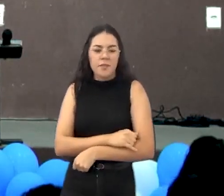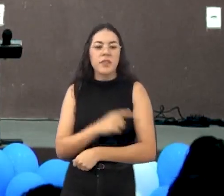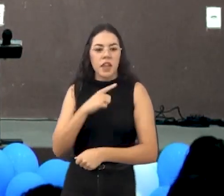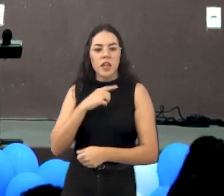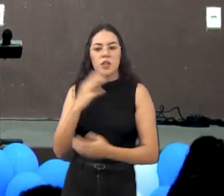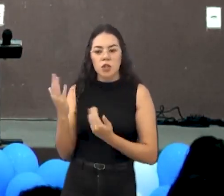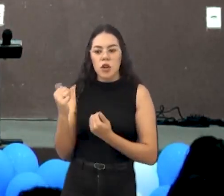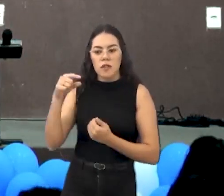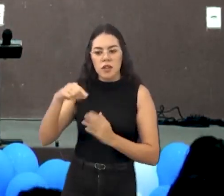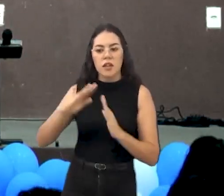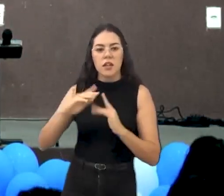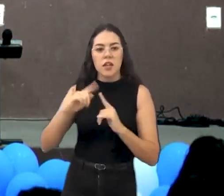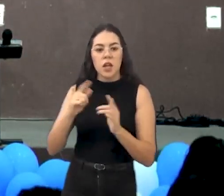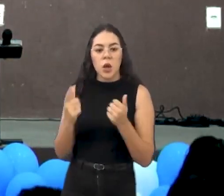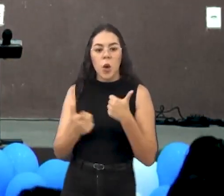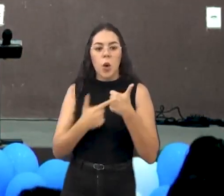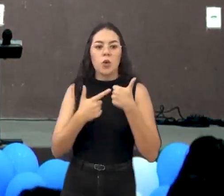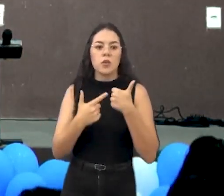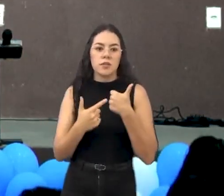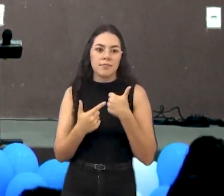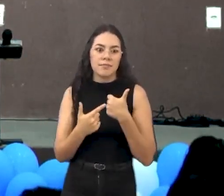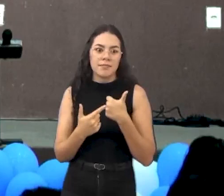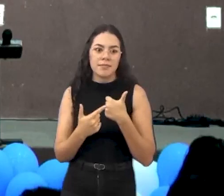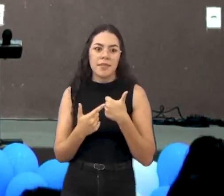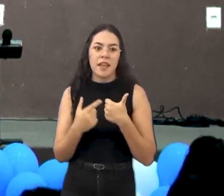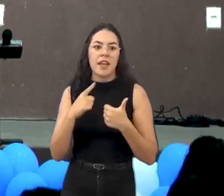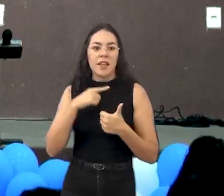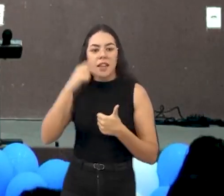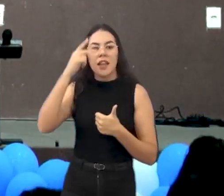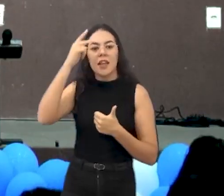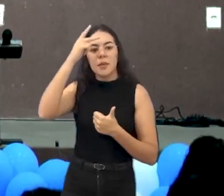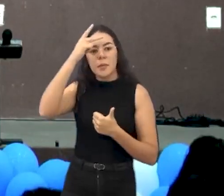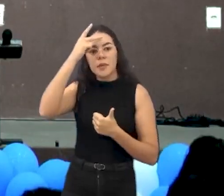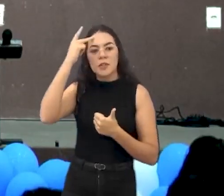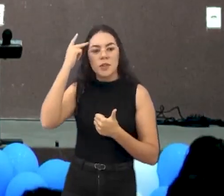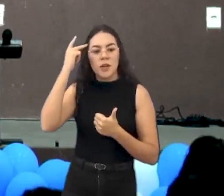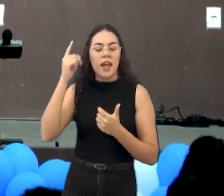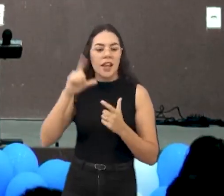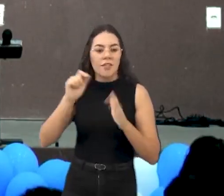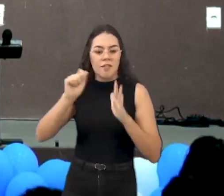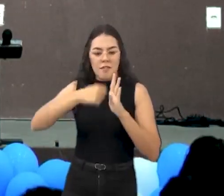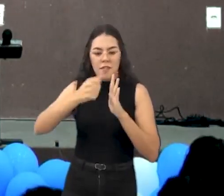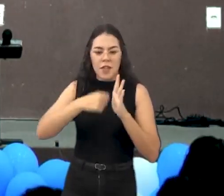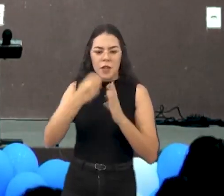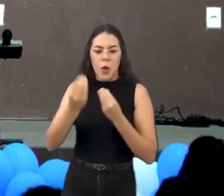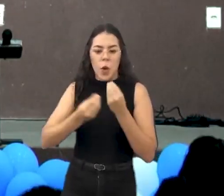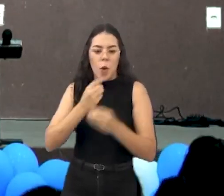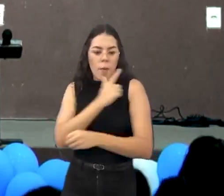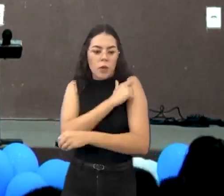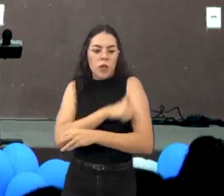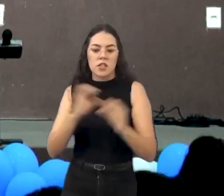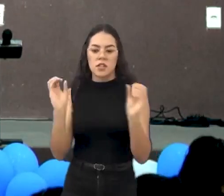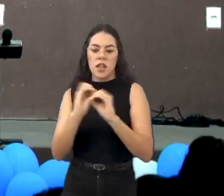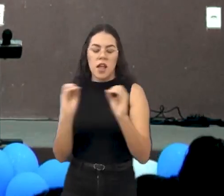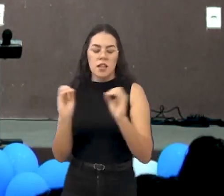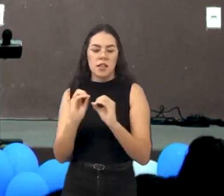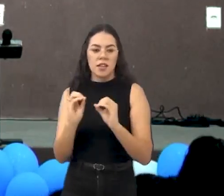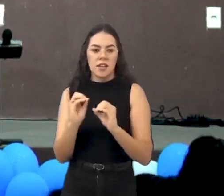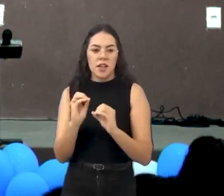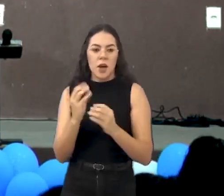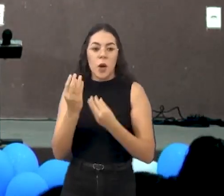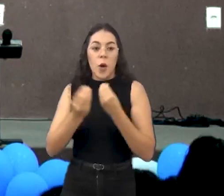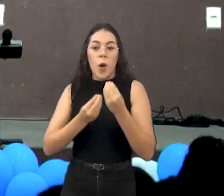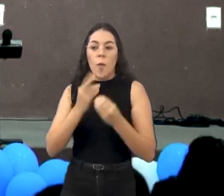Ela posta vídeo de como ser mal educado. E a galera acha lindo. Como ser grosso, como ser mal educado, como